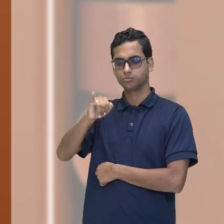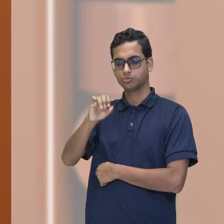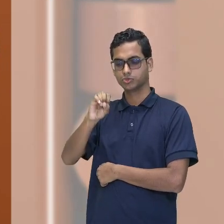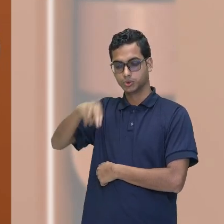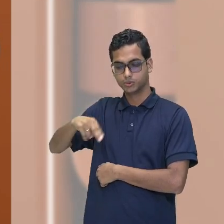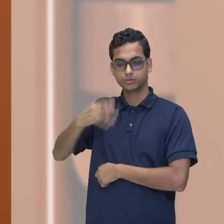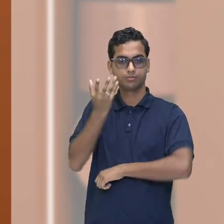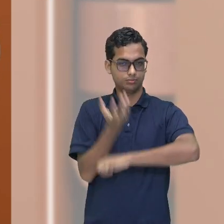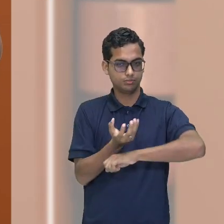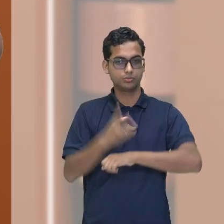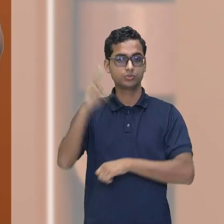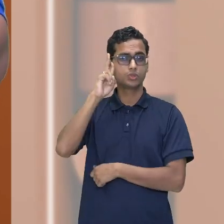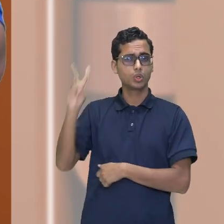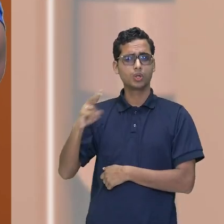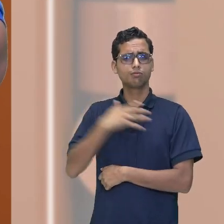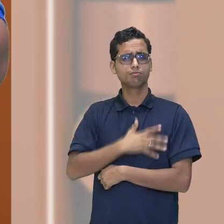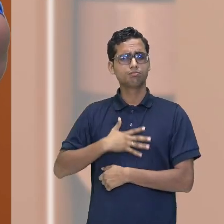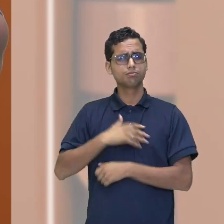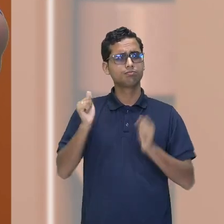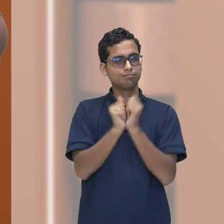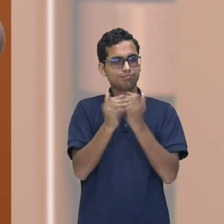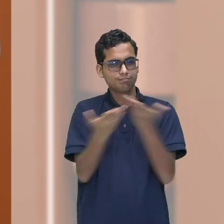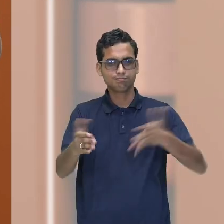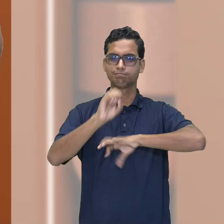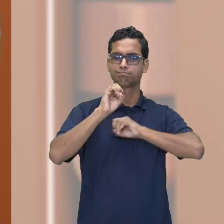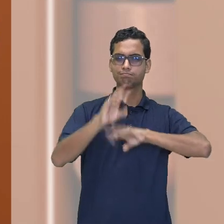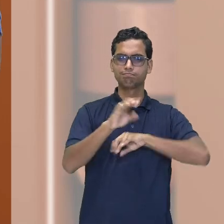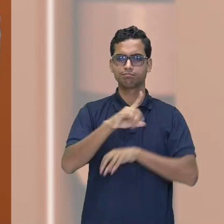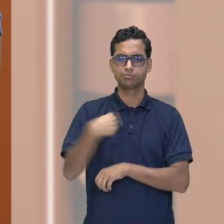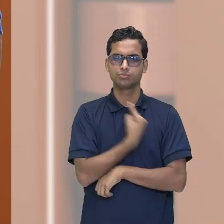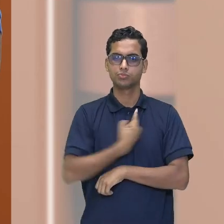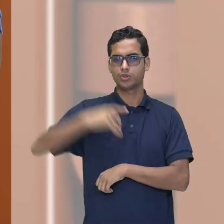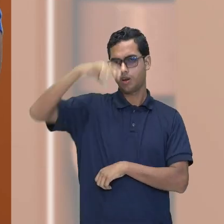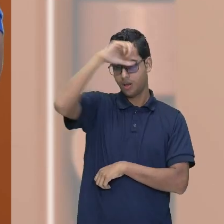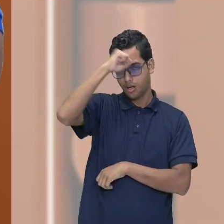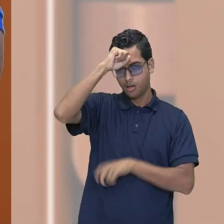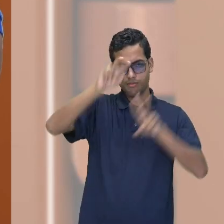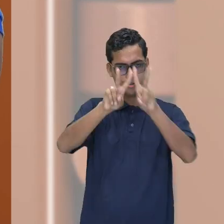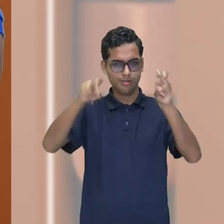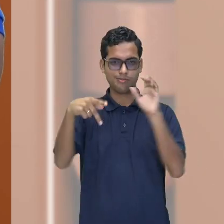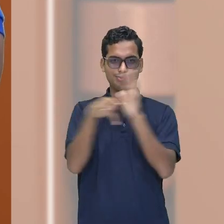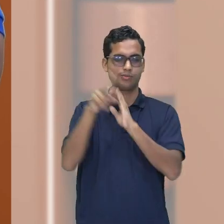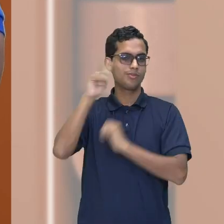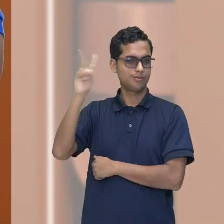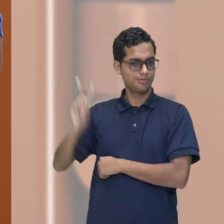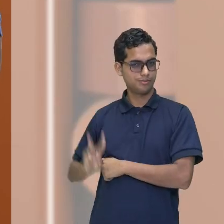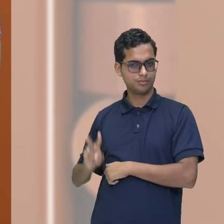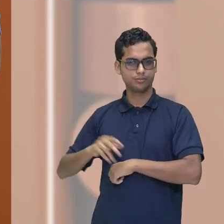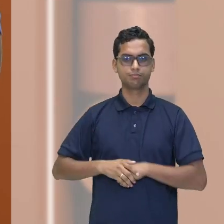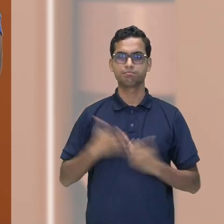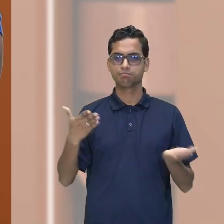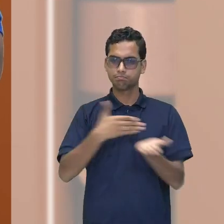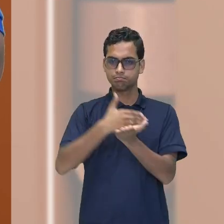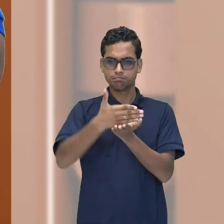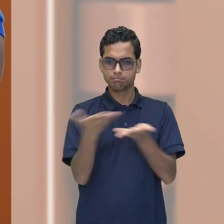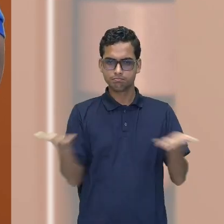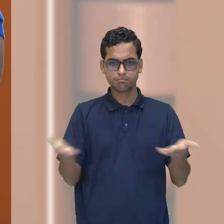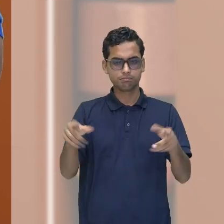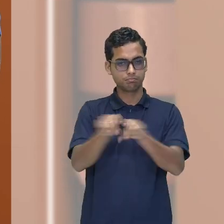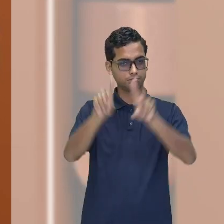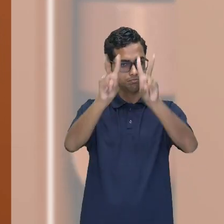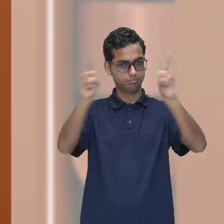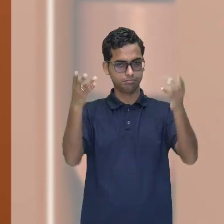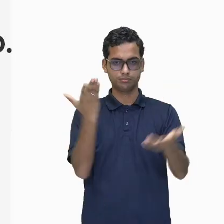estar aqui com vocês para a gente aprender bastante sobre história. E para a gente iniciar bem, vamos verificar o nosso objeto